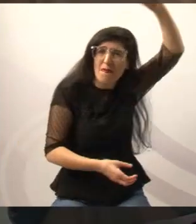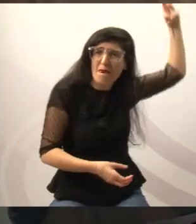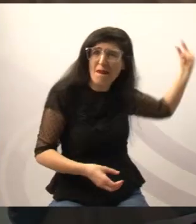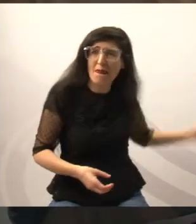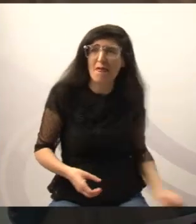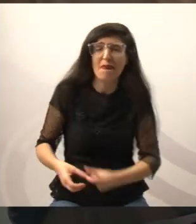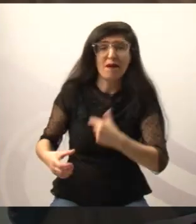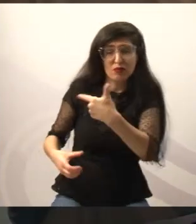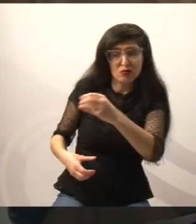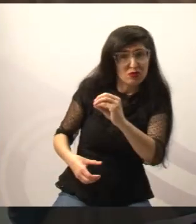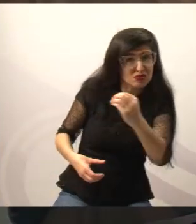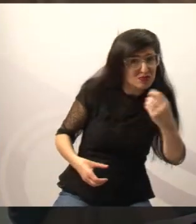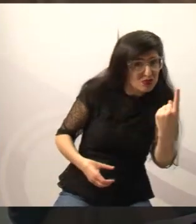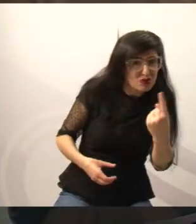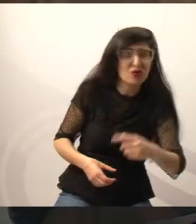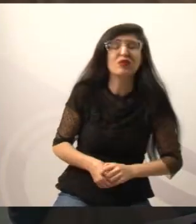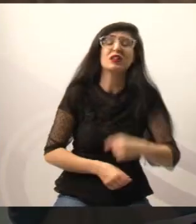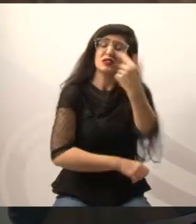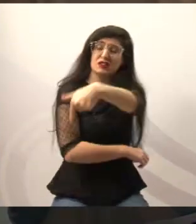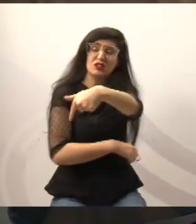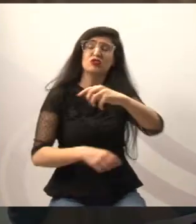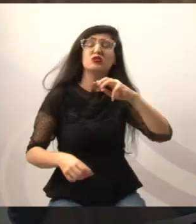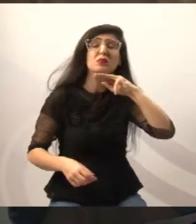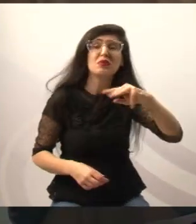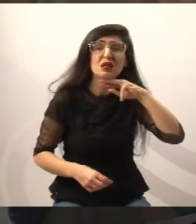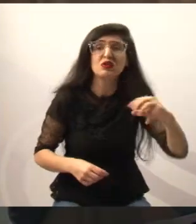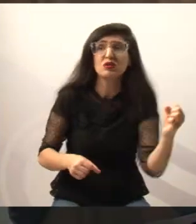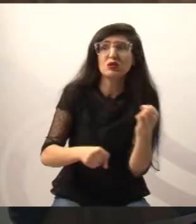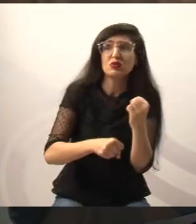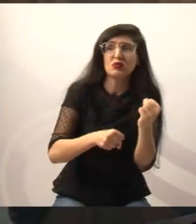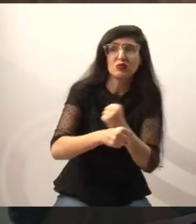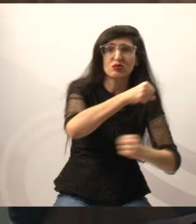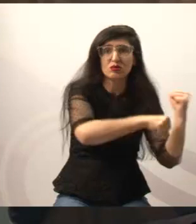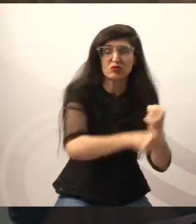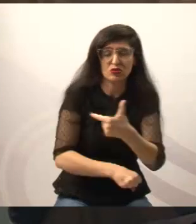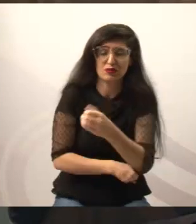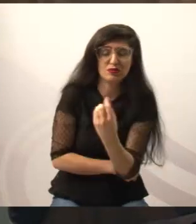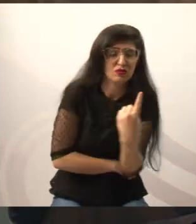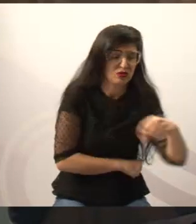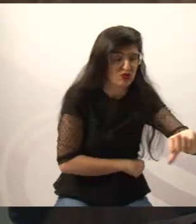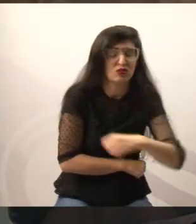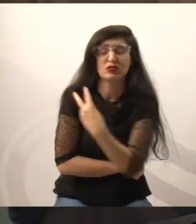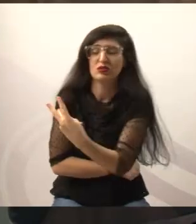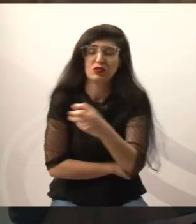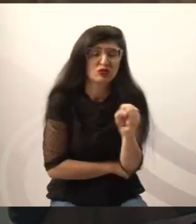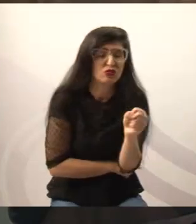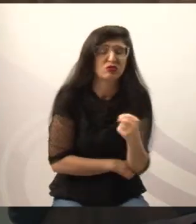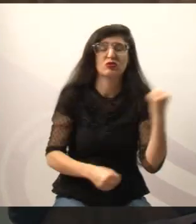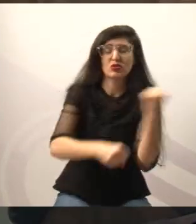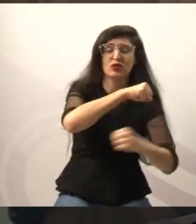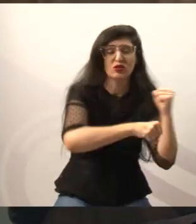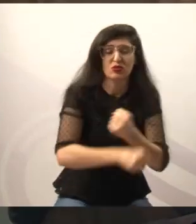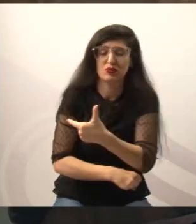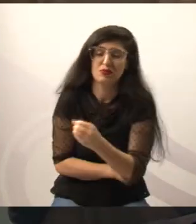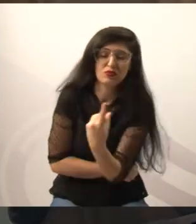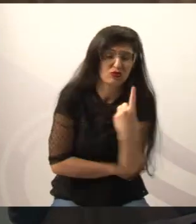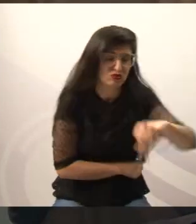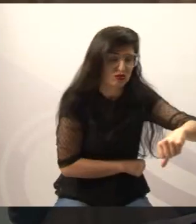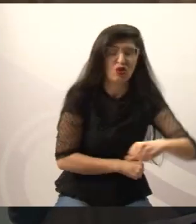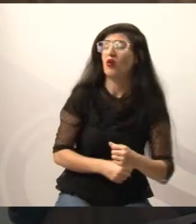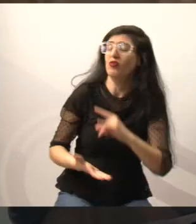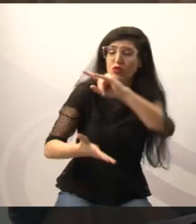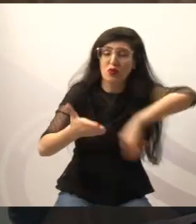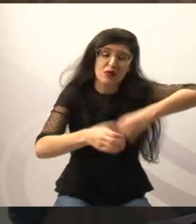E no dia 7 de março de 2019, através do pedido de informação 38 de 2019, que eu e o vereador Valmir fizemos